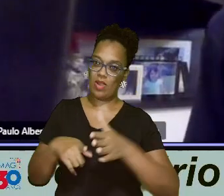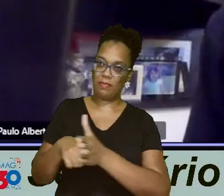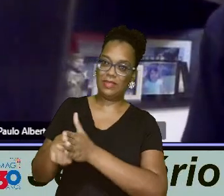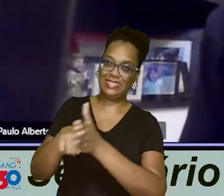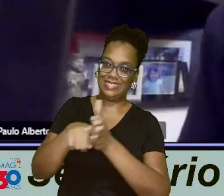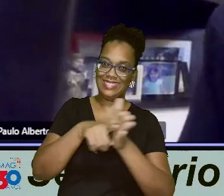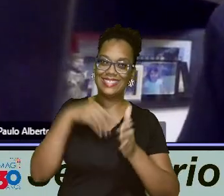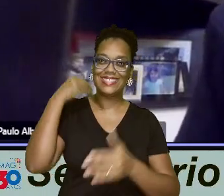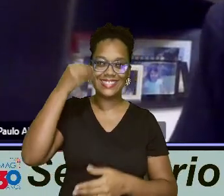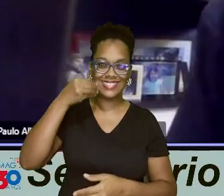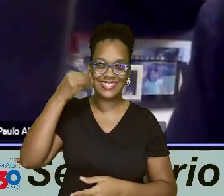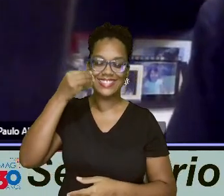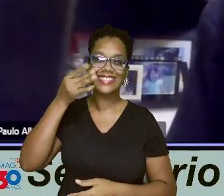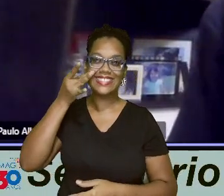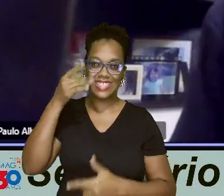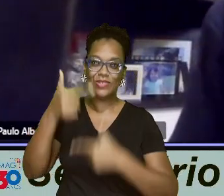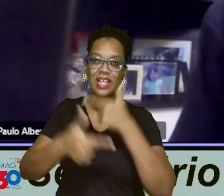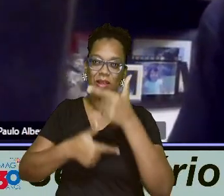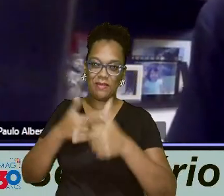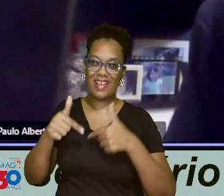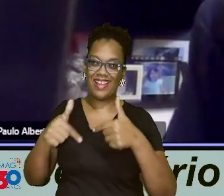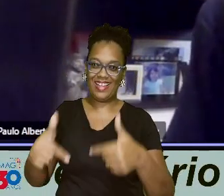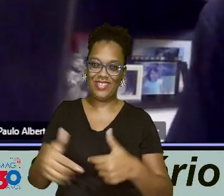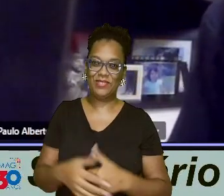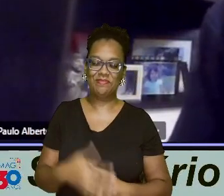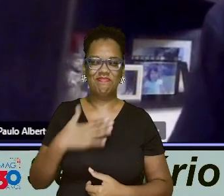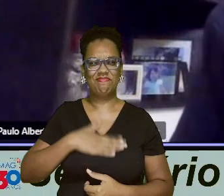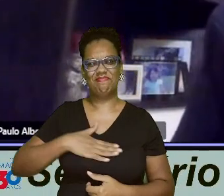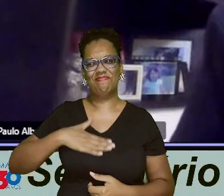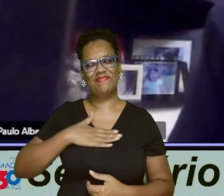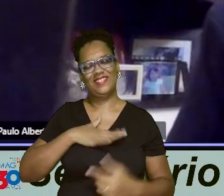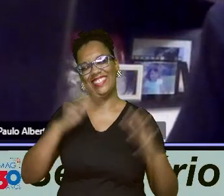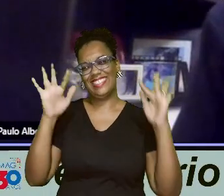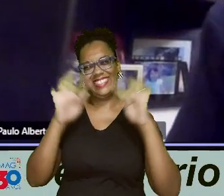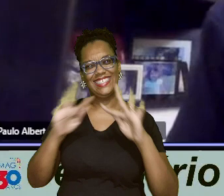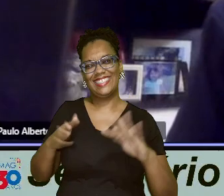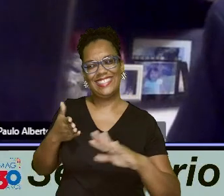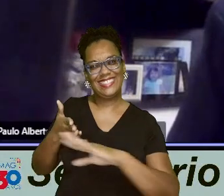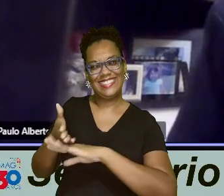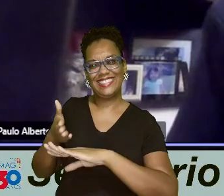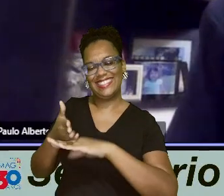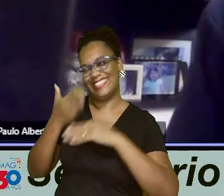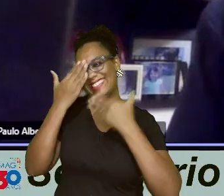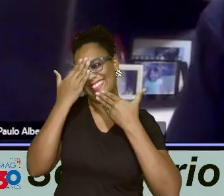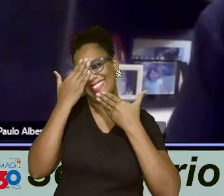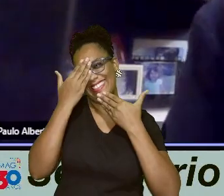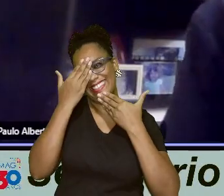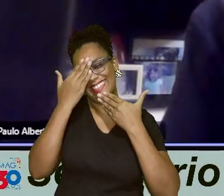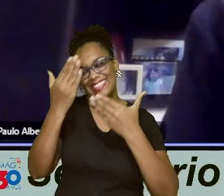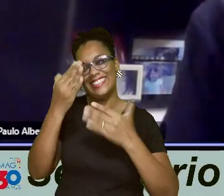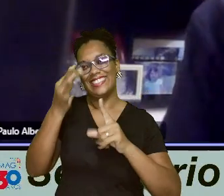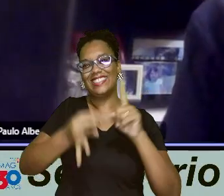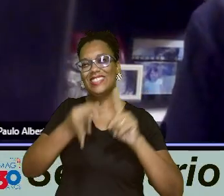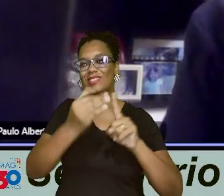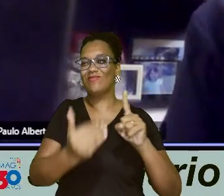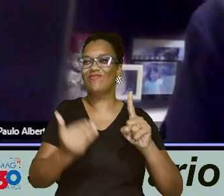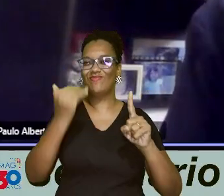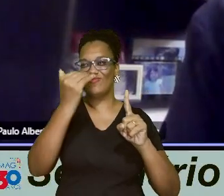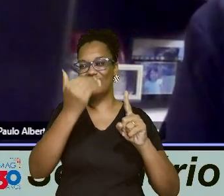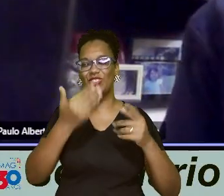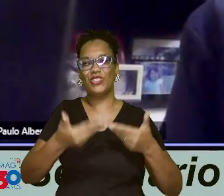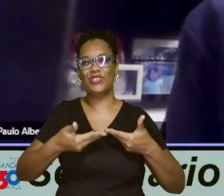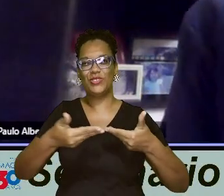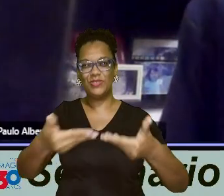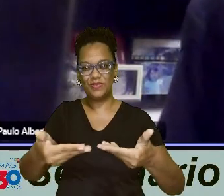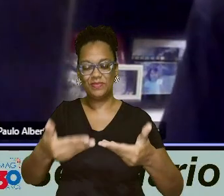e o trabalho que foi executado. Fiquei muito feliz por ter participado, agradeço imensamente ao desembargador Nardelli e